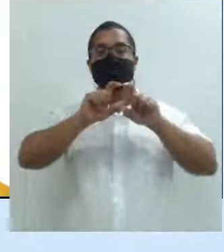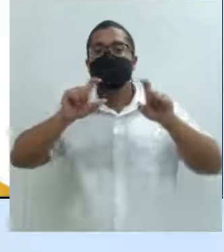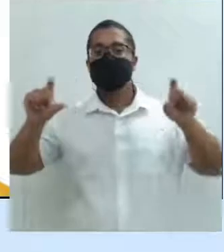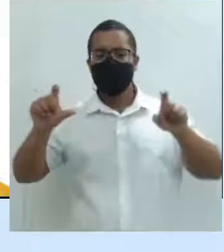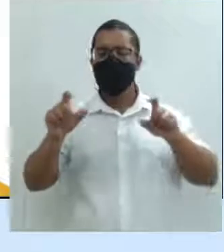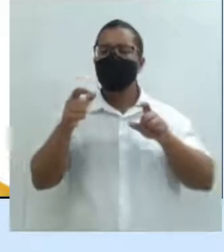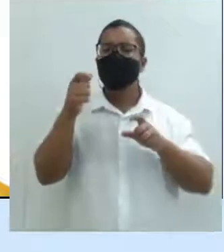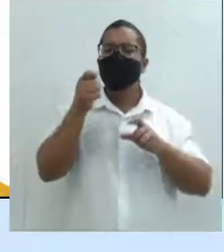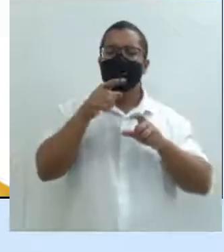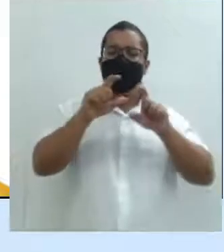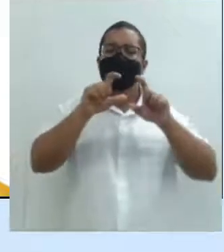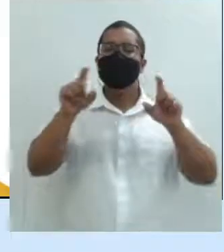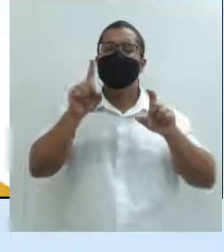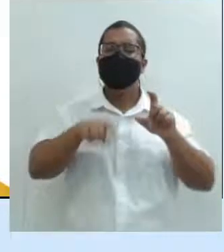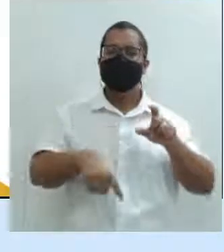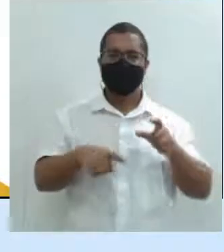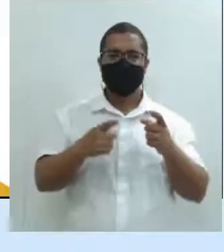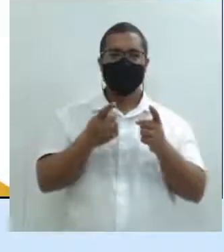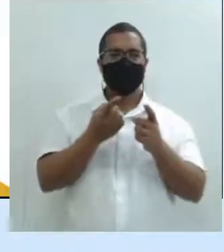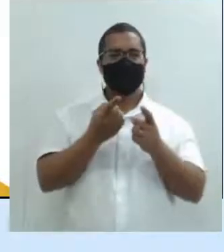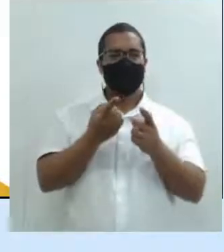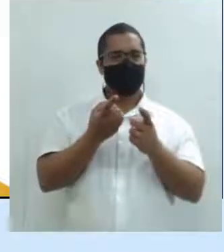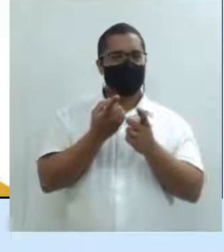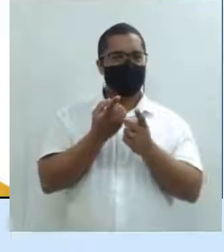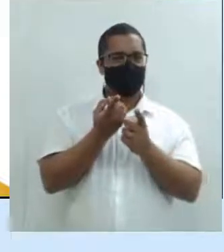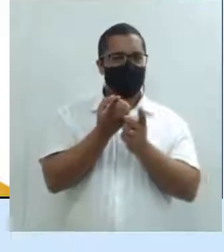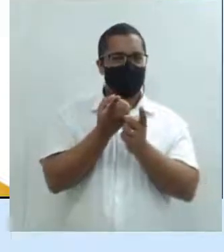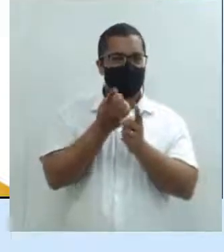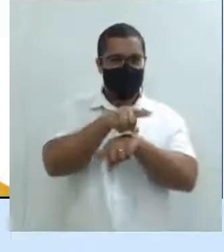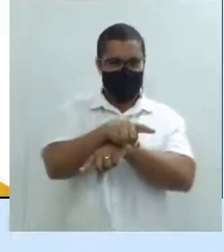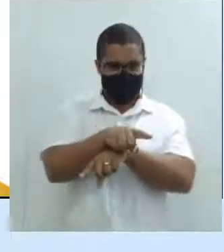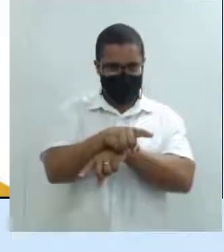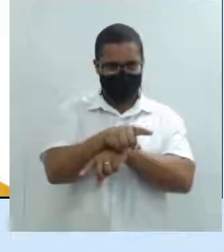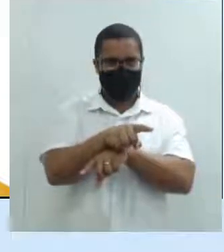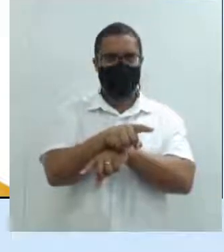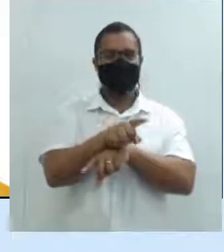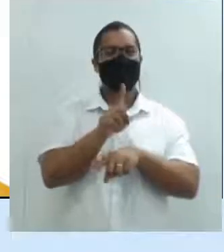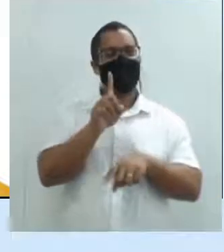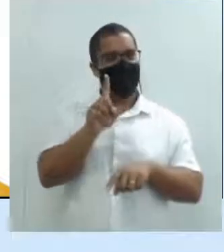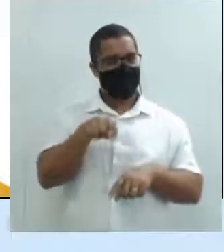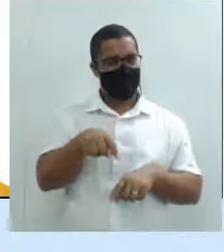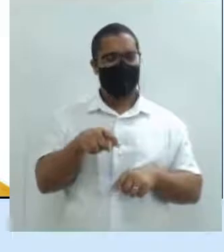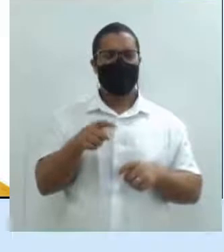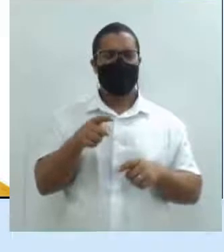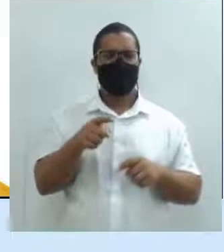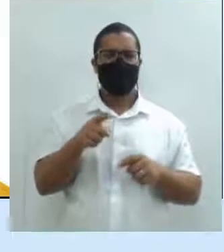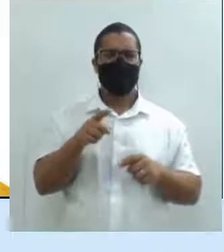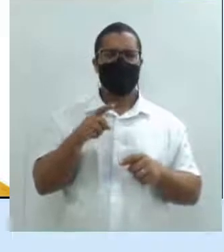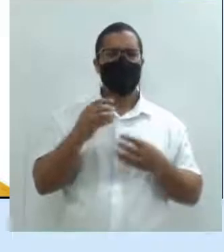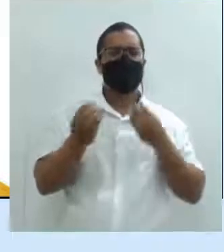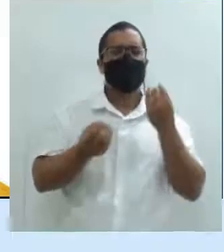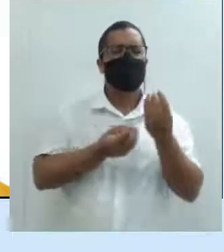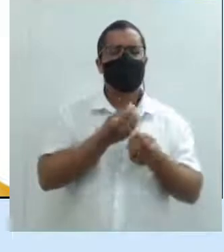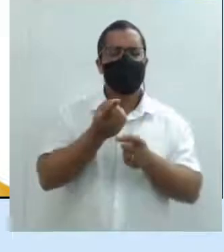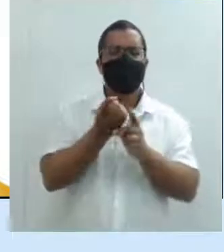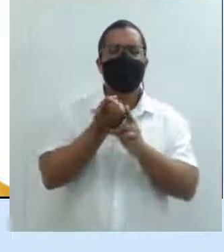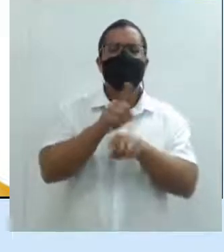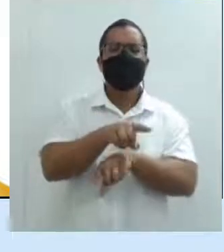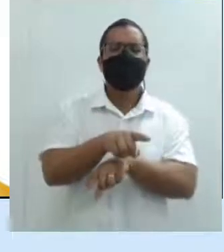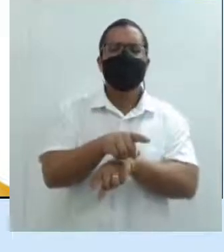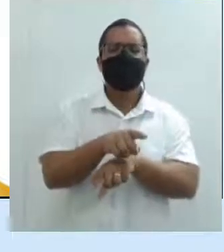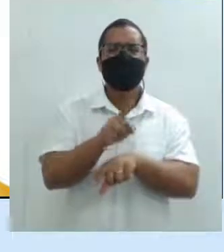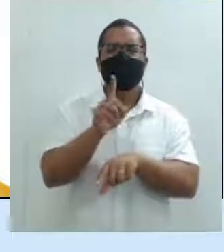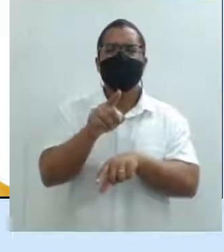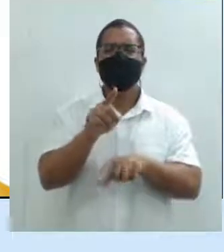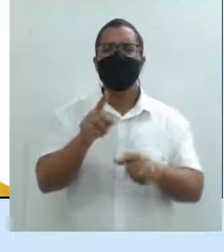um efeito de ironia, gente. Há um efeito de ironia presente. E como é que essa ironia é